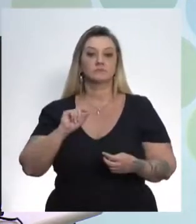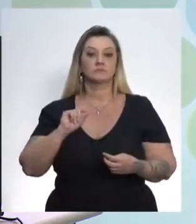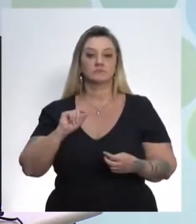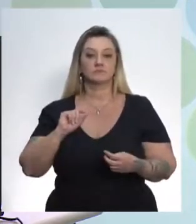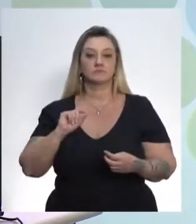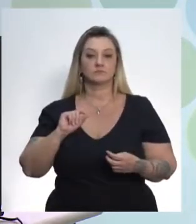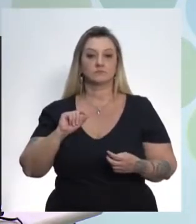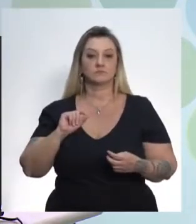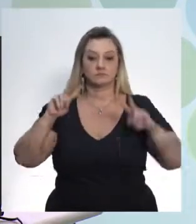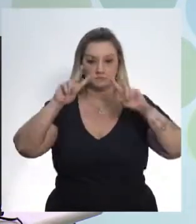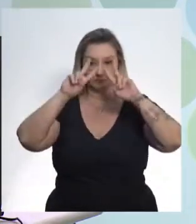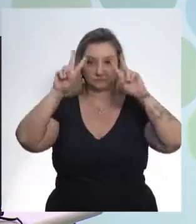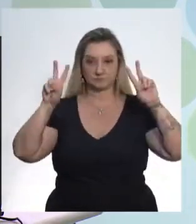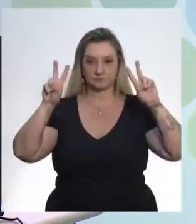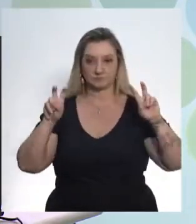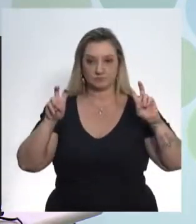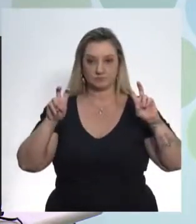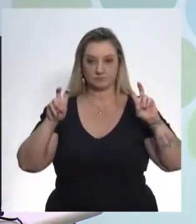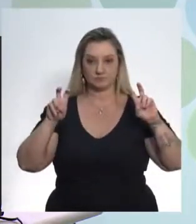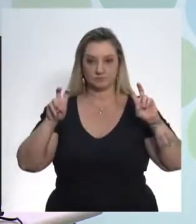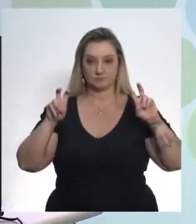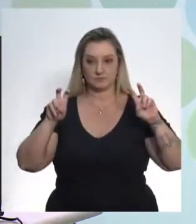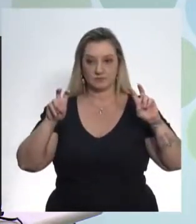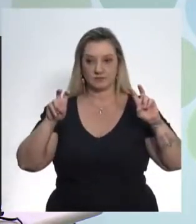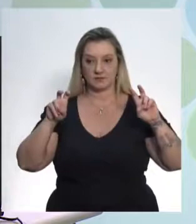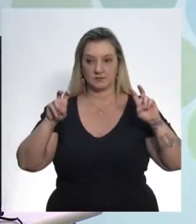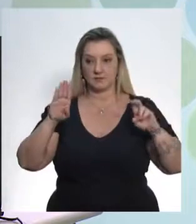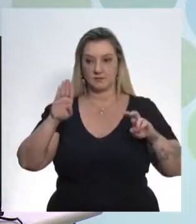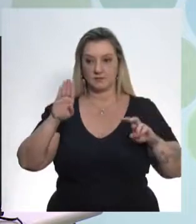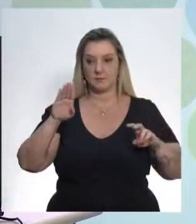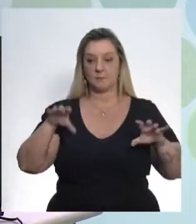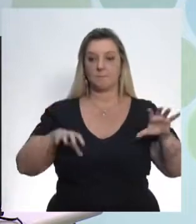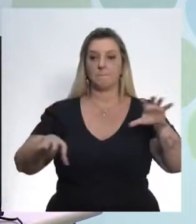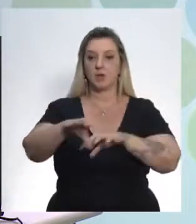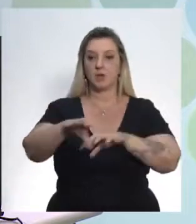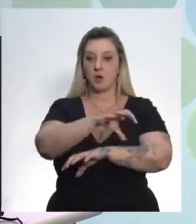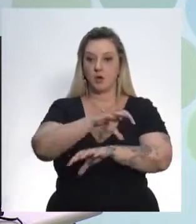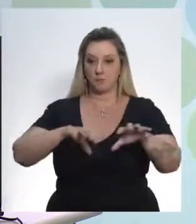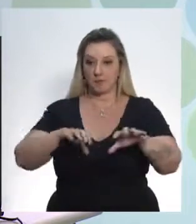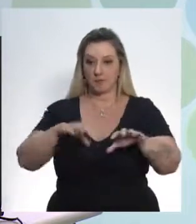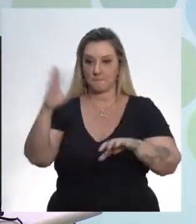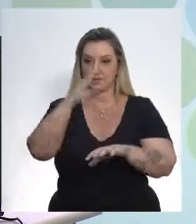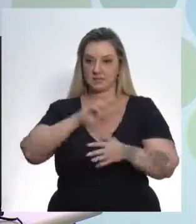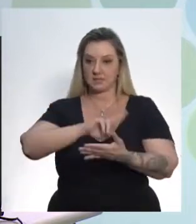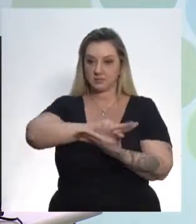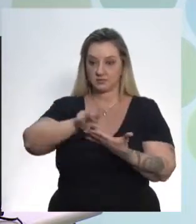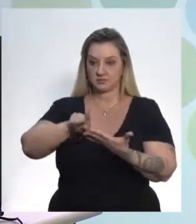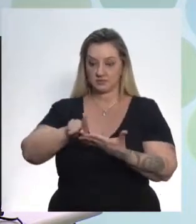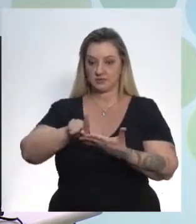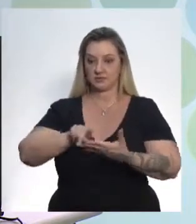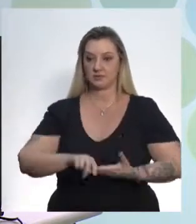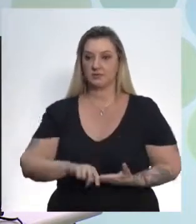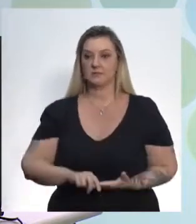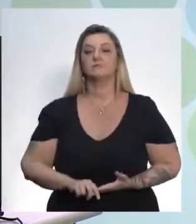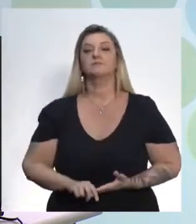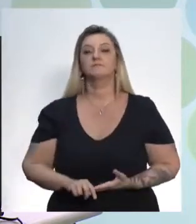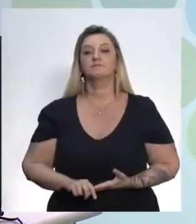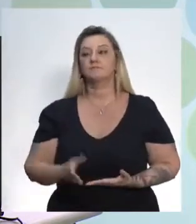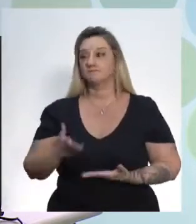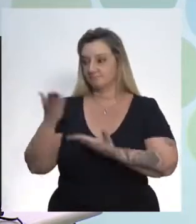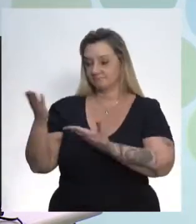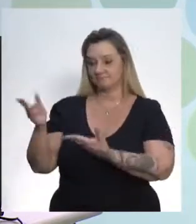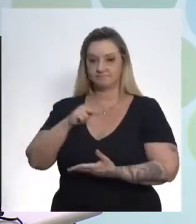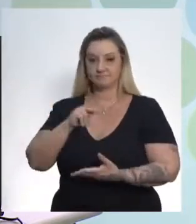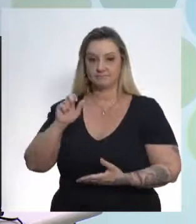ela tem como título a biodiversidade dos biomas brasileiros. Então, agora eu vou passar a palavra para o